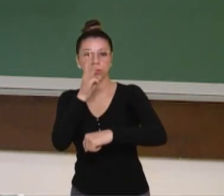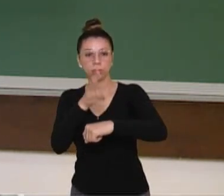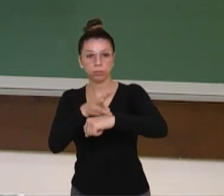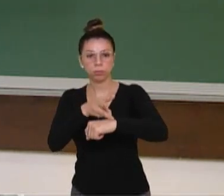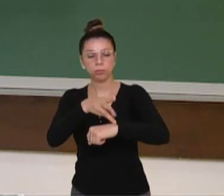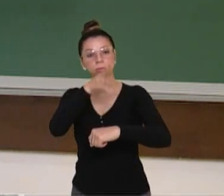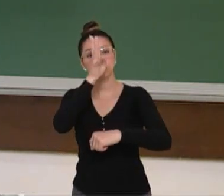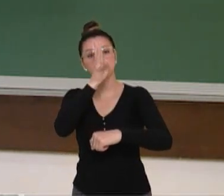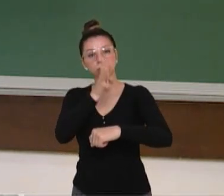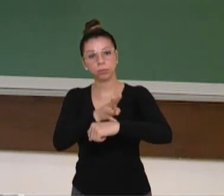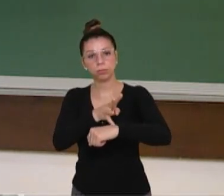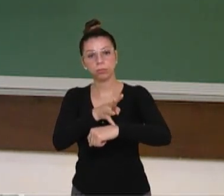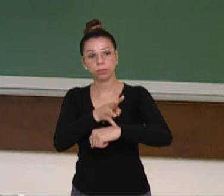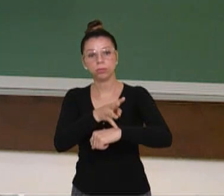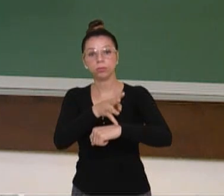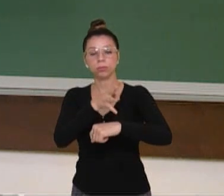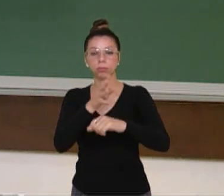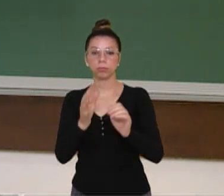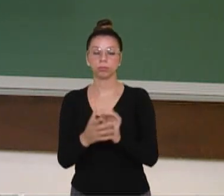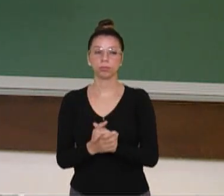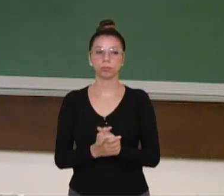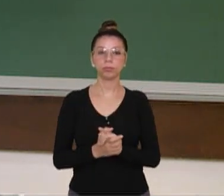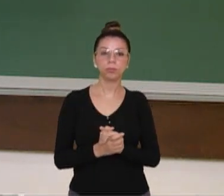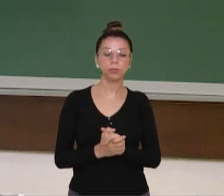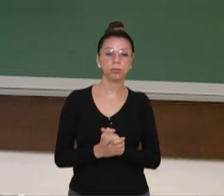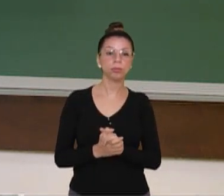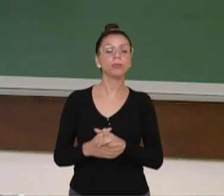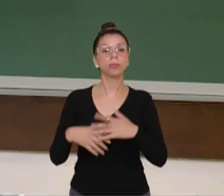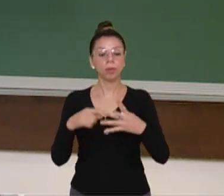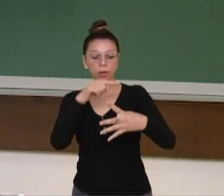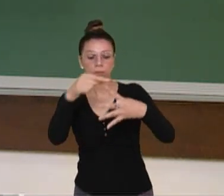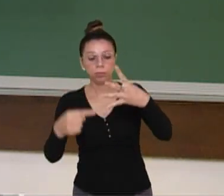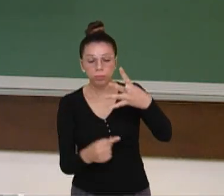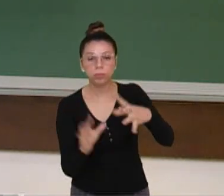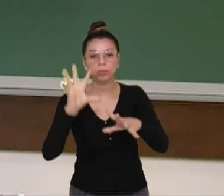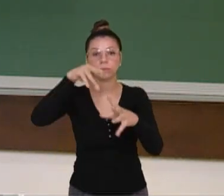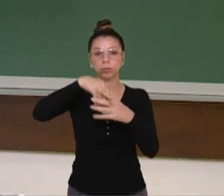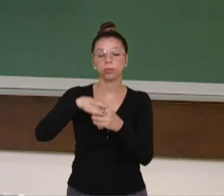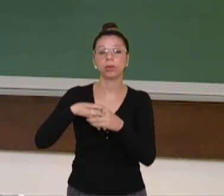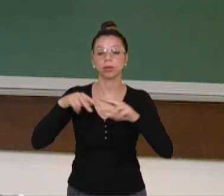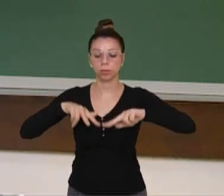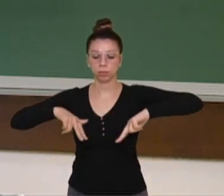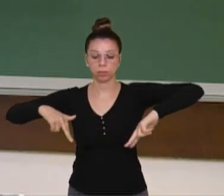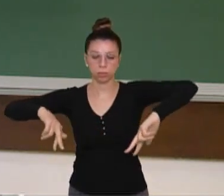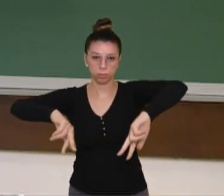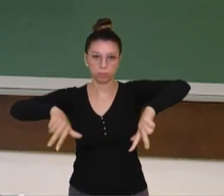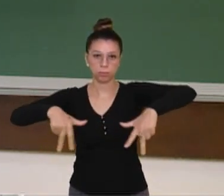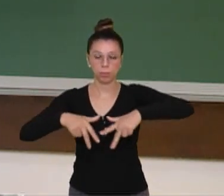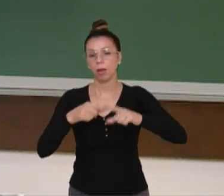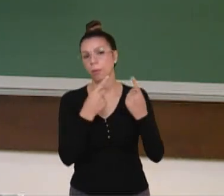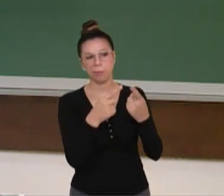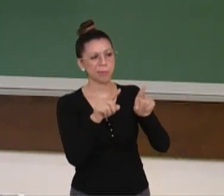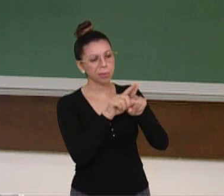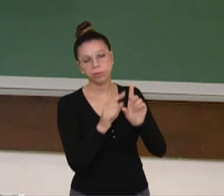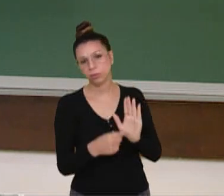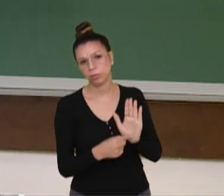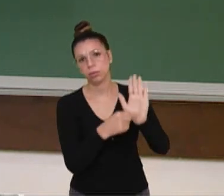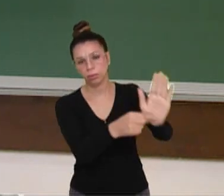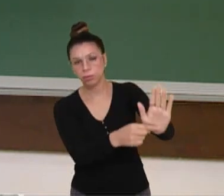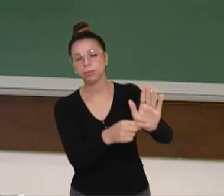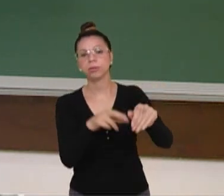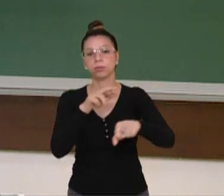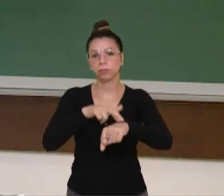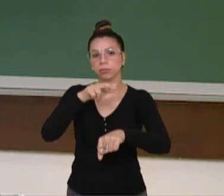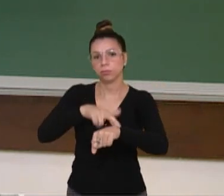2, 3, 4. O compasso quaternário, dentro da ciranda e dentro de várias músicas que apresentam esse